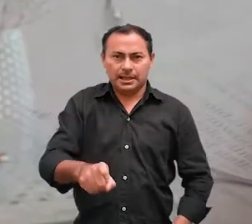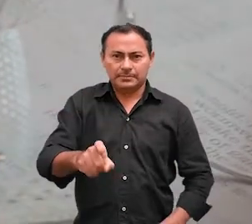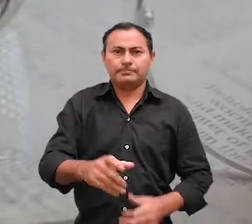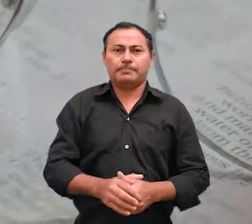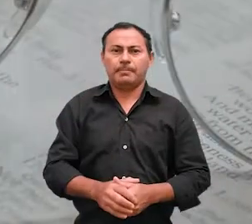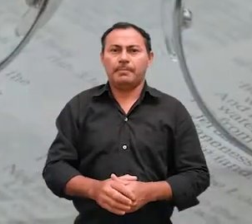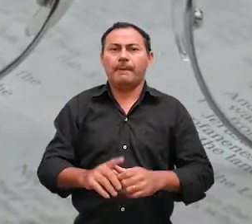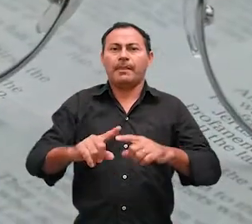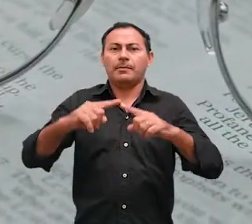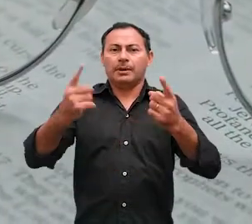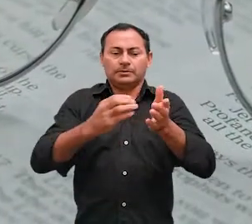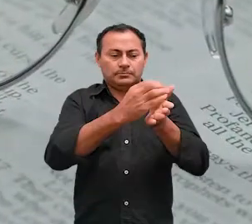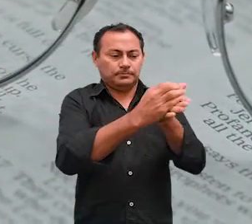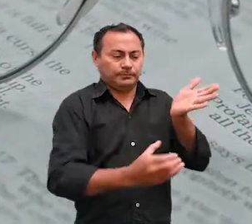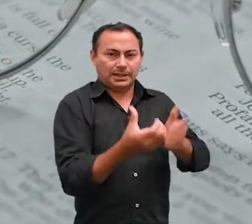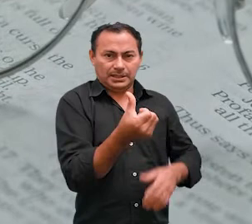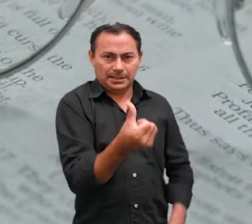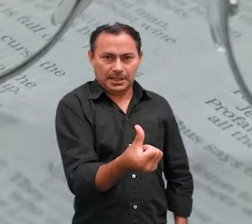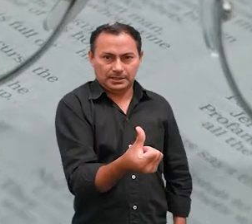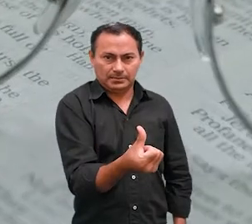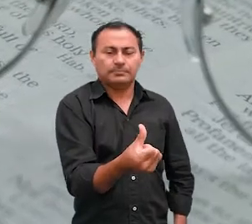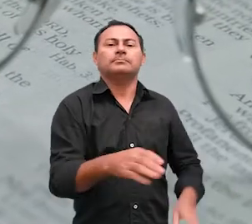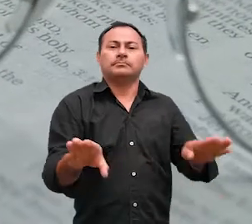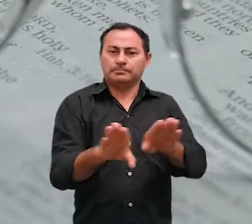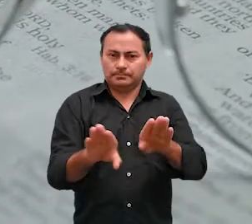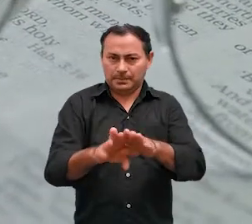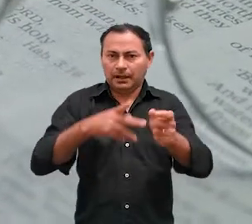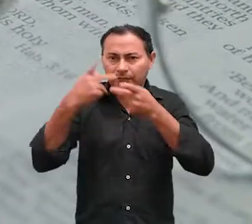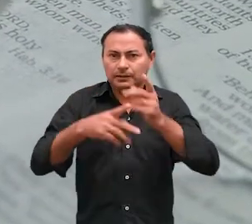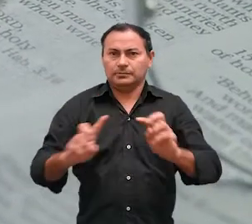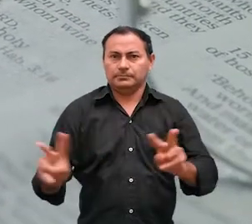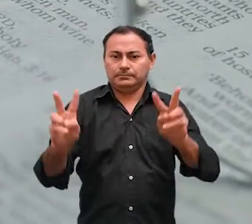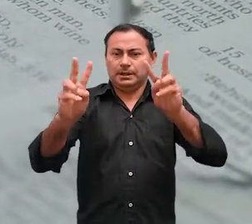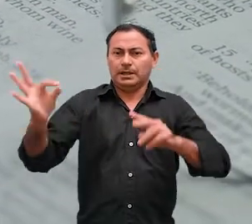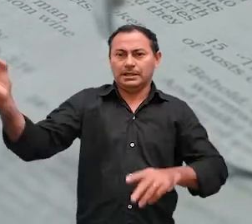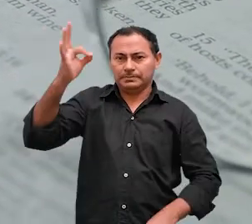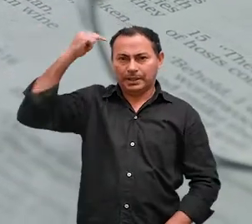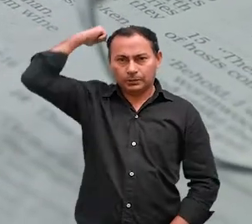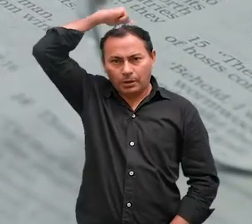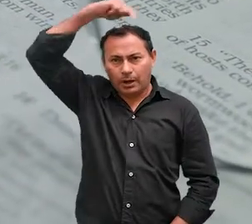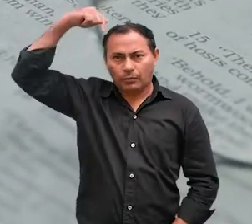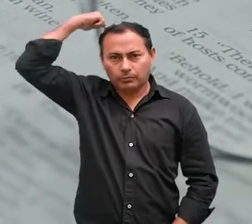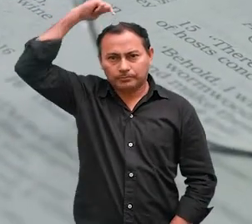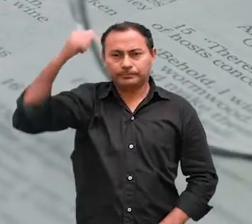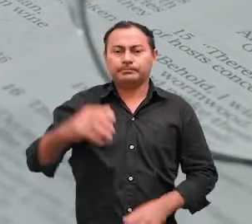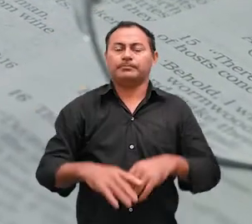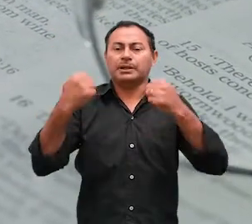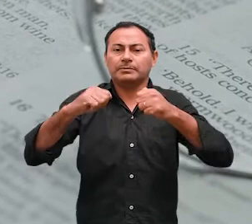ser É mas o capítulo 6 também falam sobre os valores espirituais